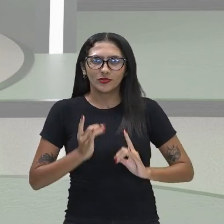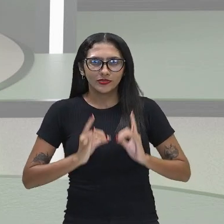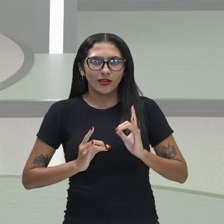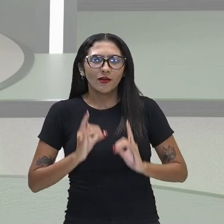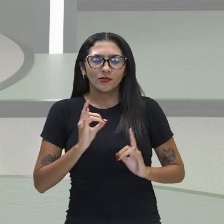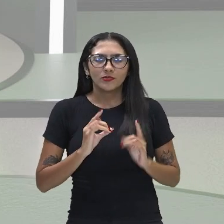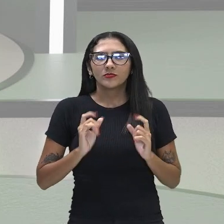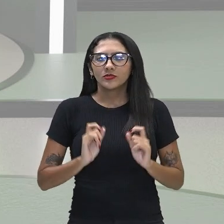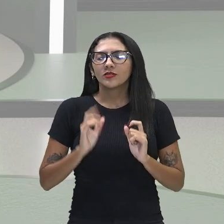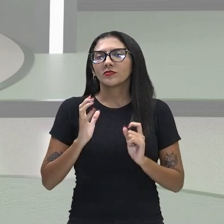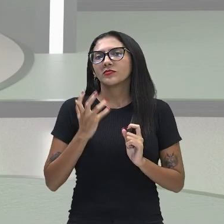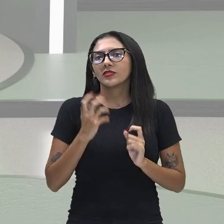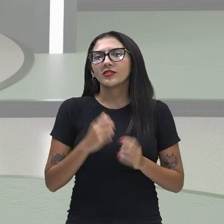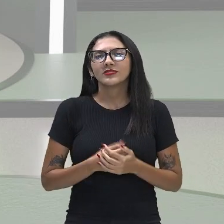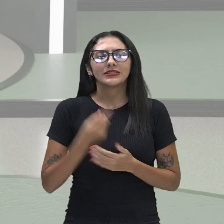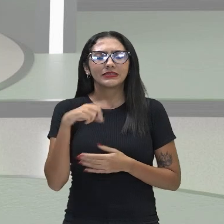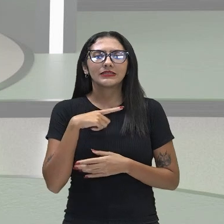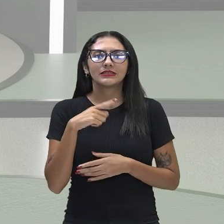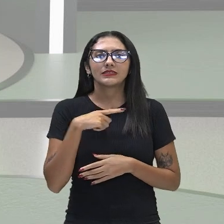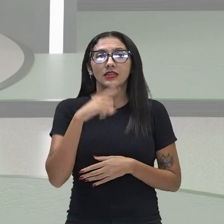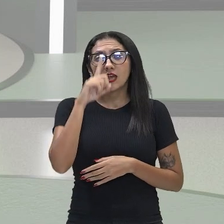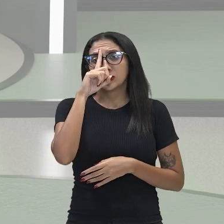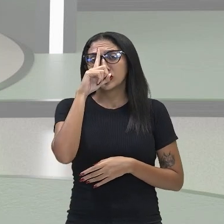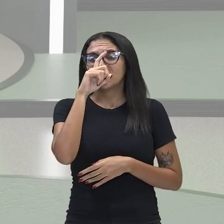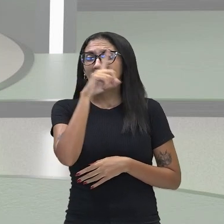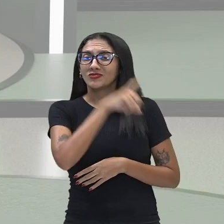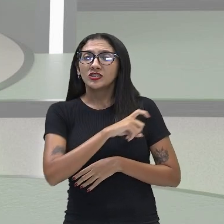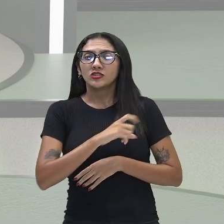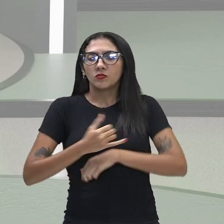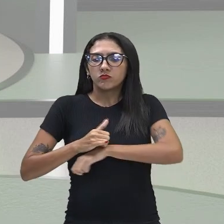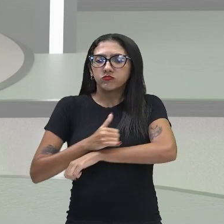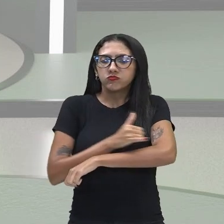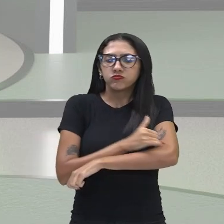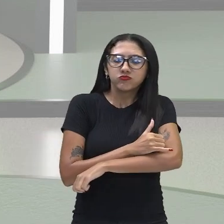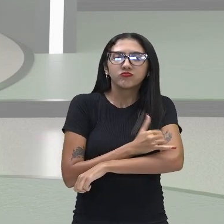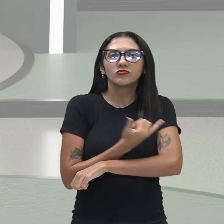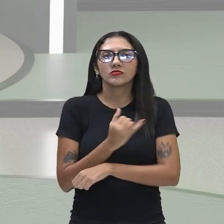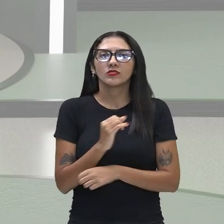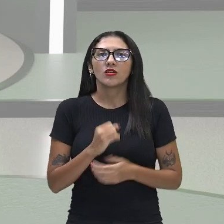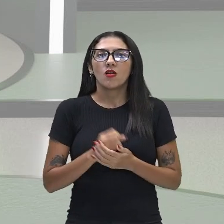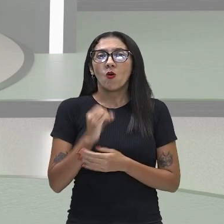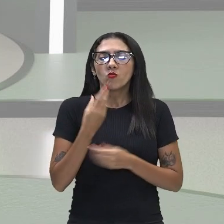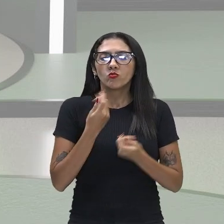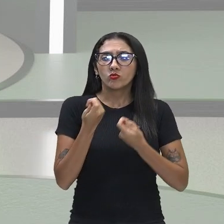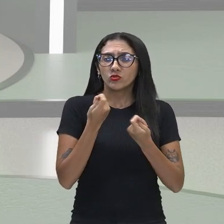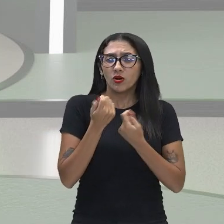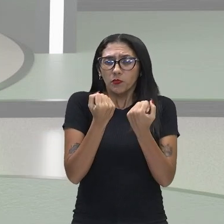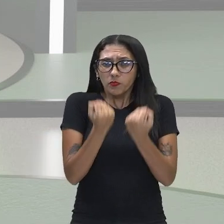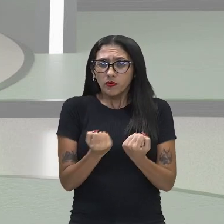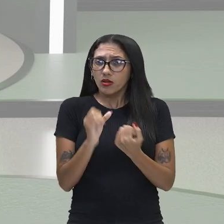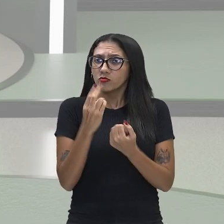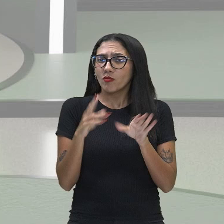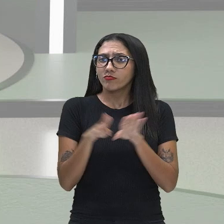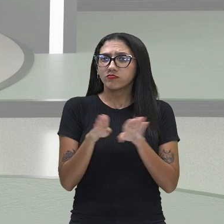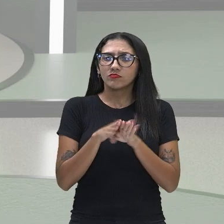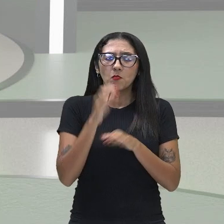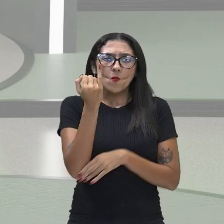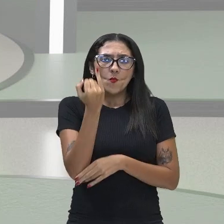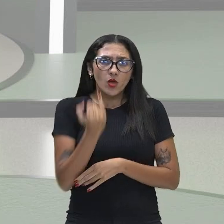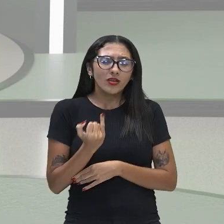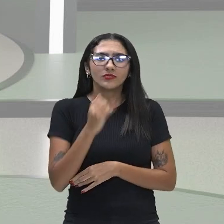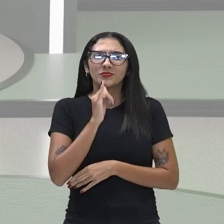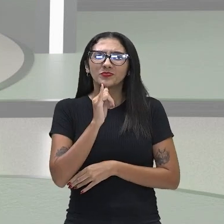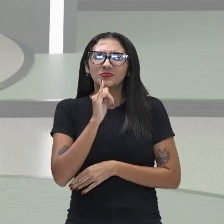hormonal, para elas será muito difícil manter o peso ou mesmo emagrecer, porque o corpo vai funcionar de forma muito